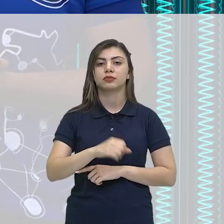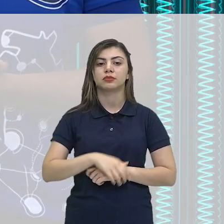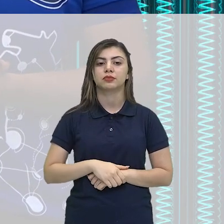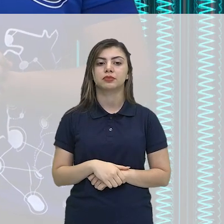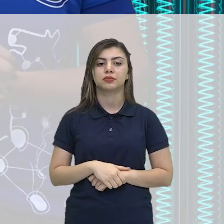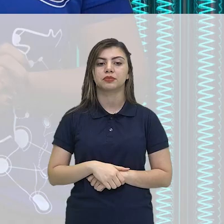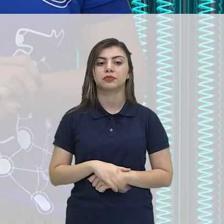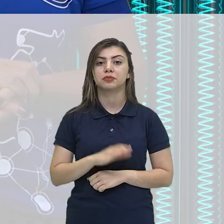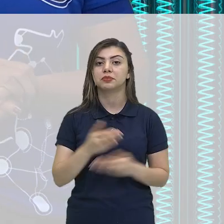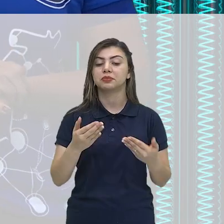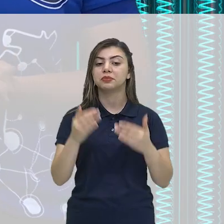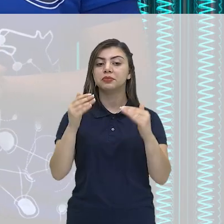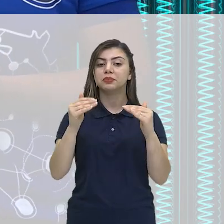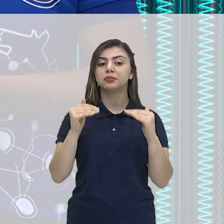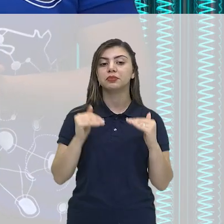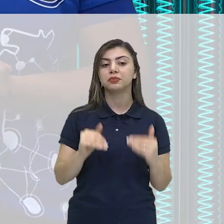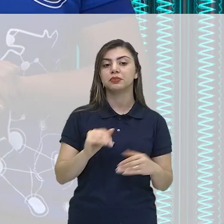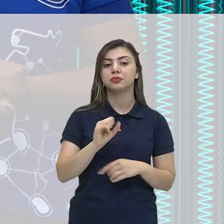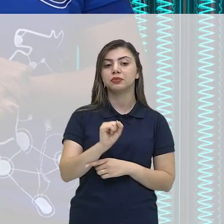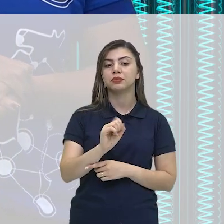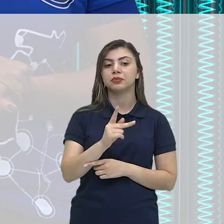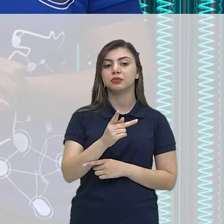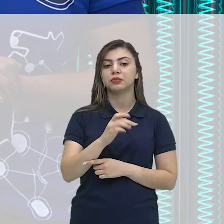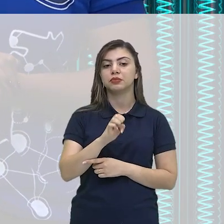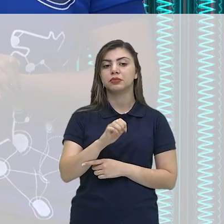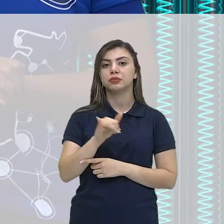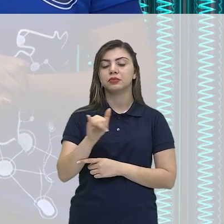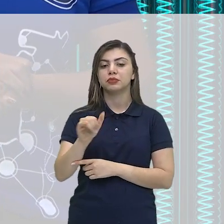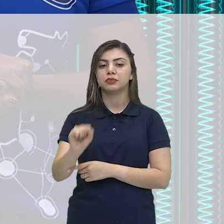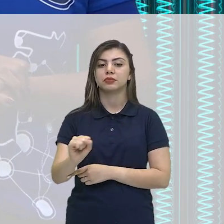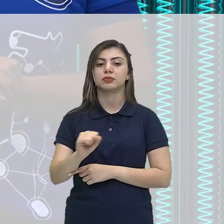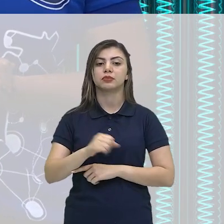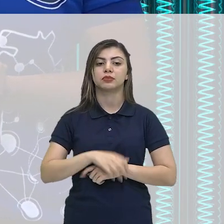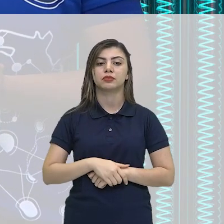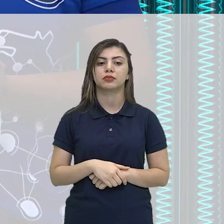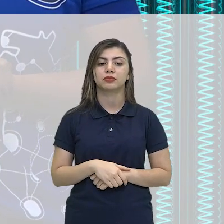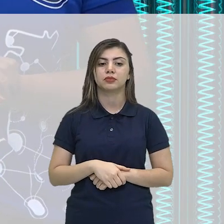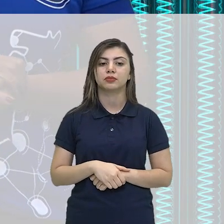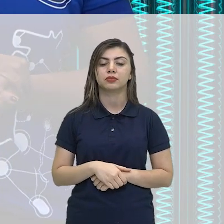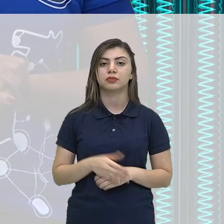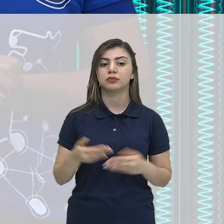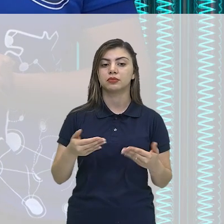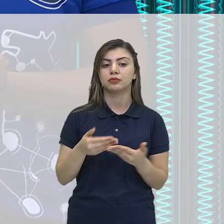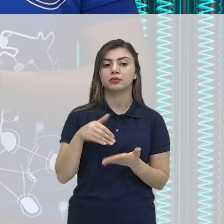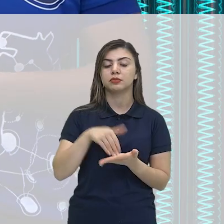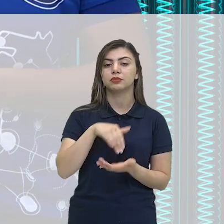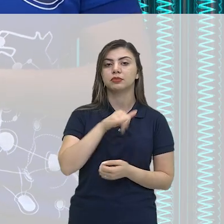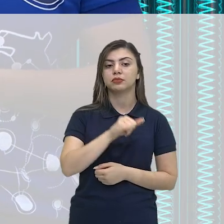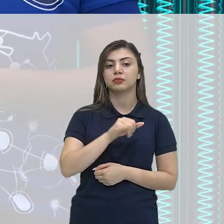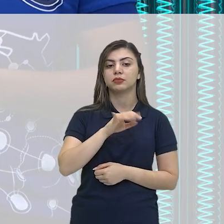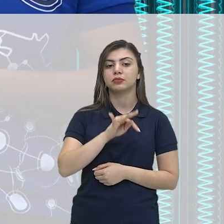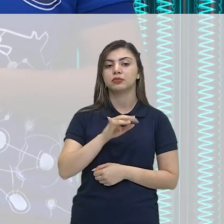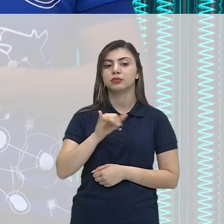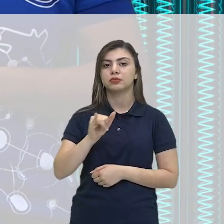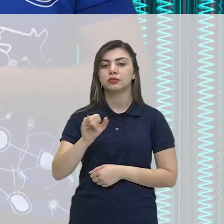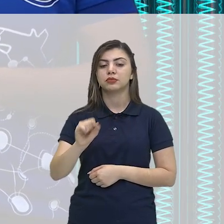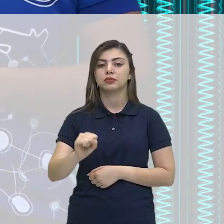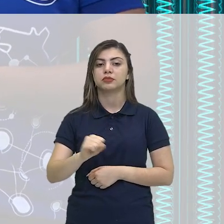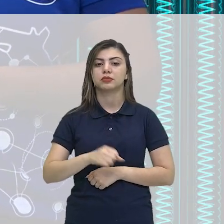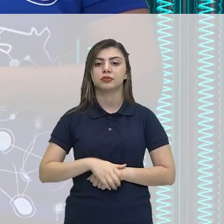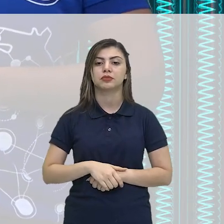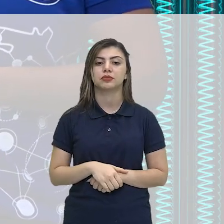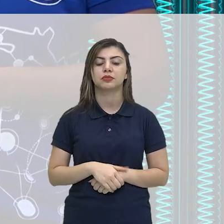o she, que é ela. Vamos lá para o she is e o it. Até aqui, pessoal, nós